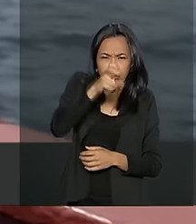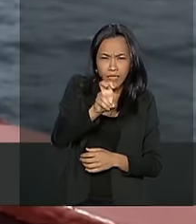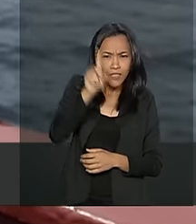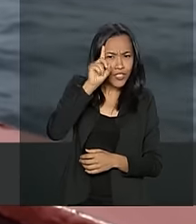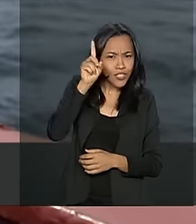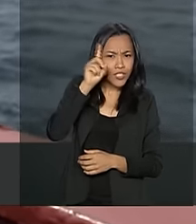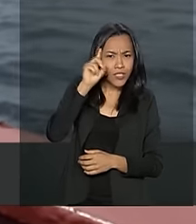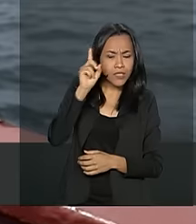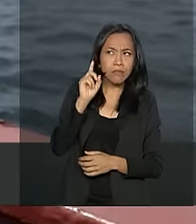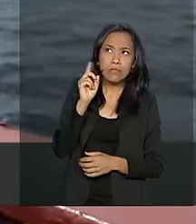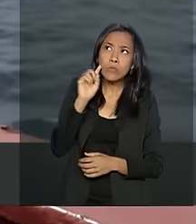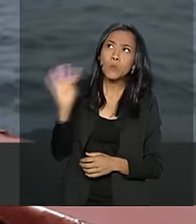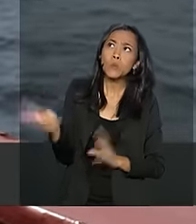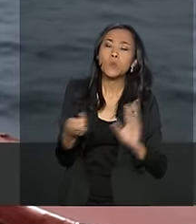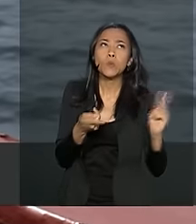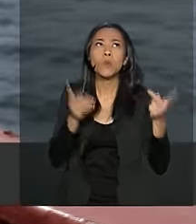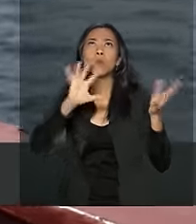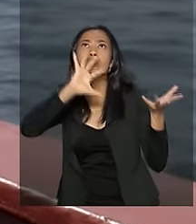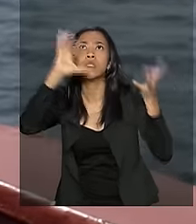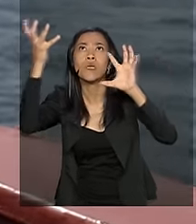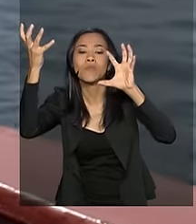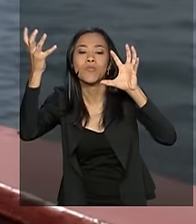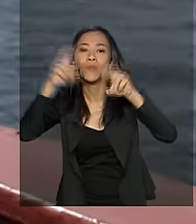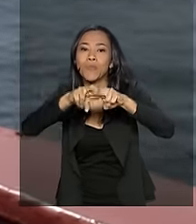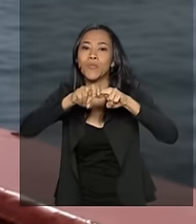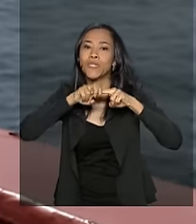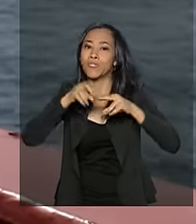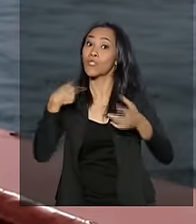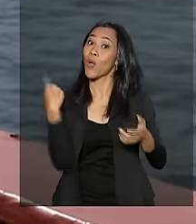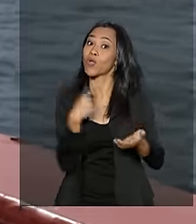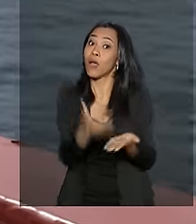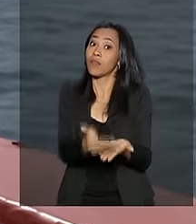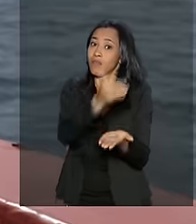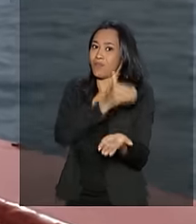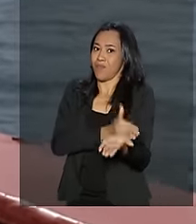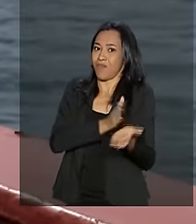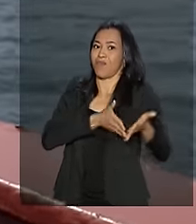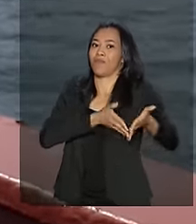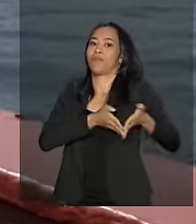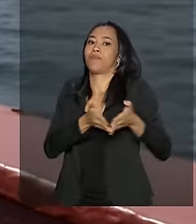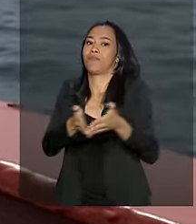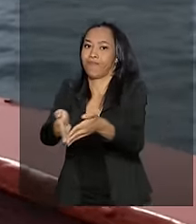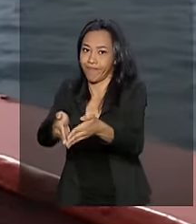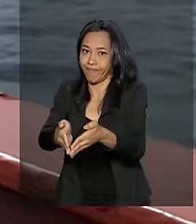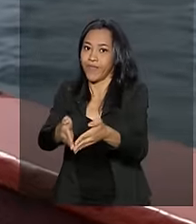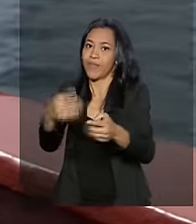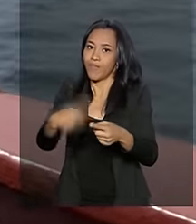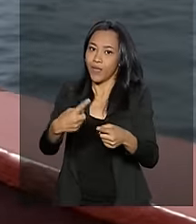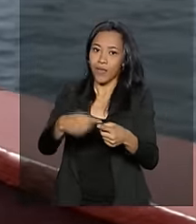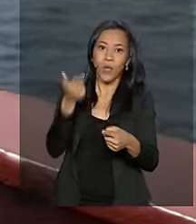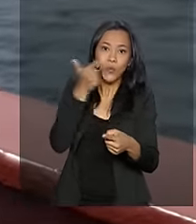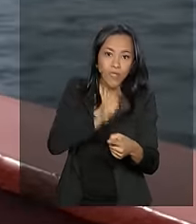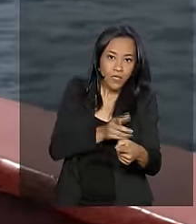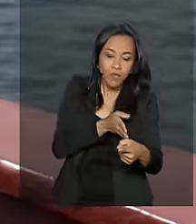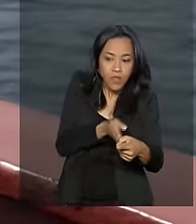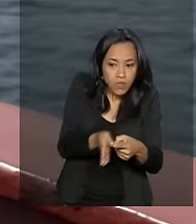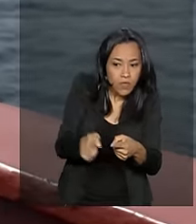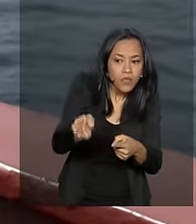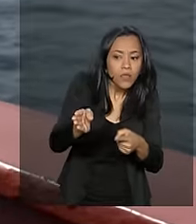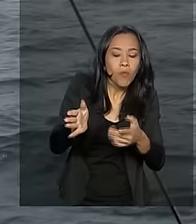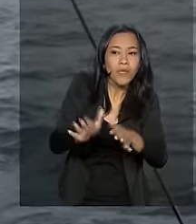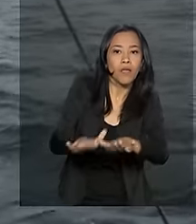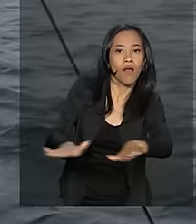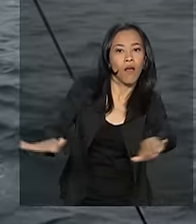acompanhamento, por isso que o embarque foi até antecipado, justamente para que a gente pudesse passar pelo Drake com